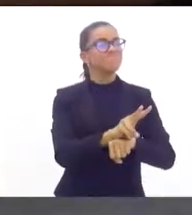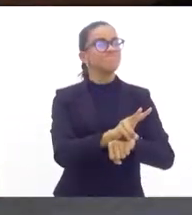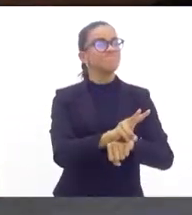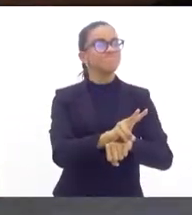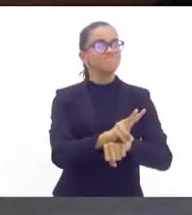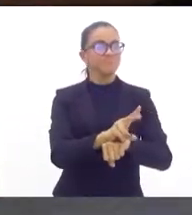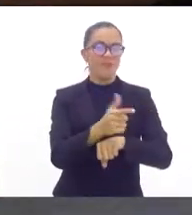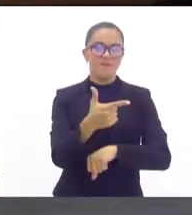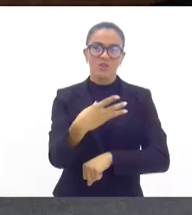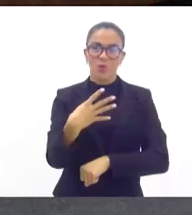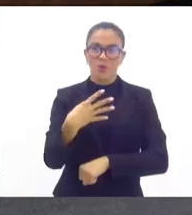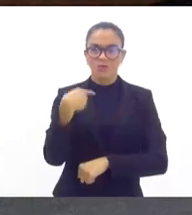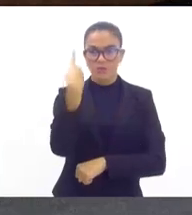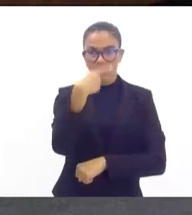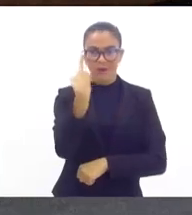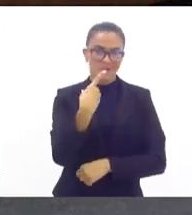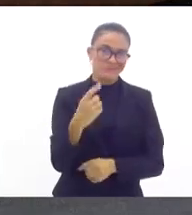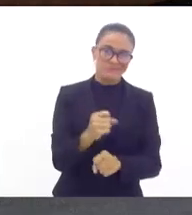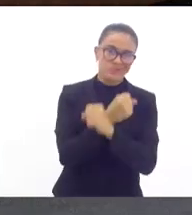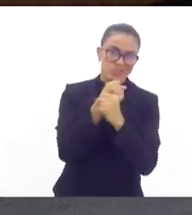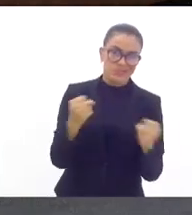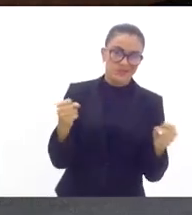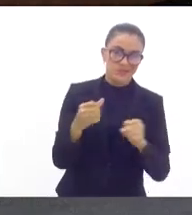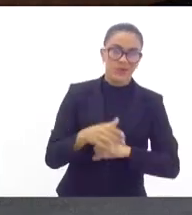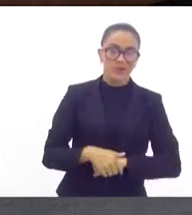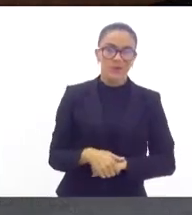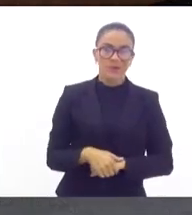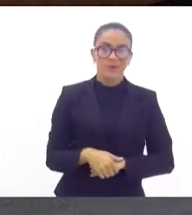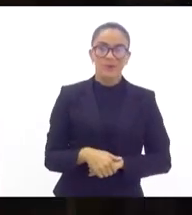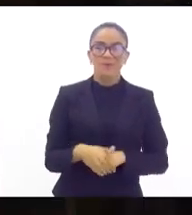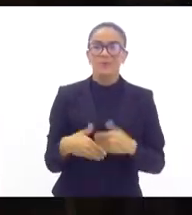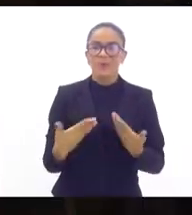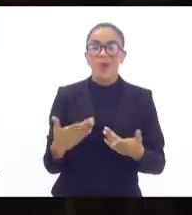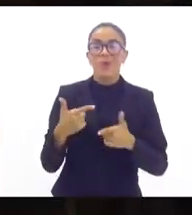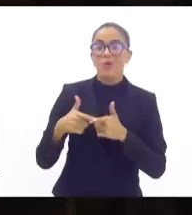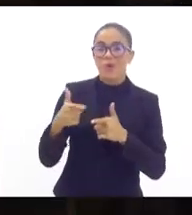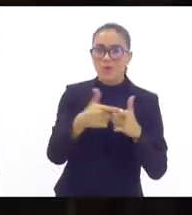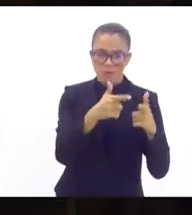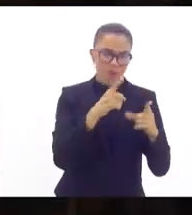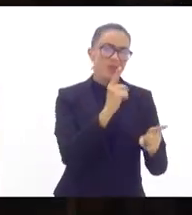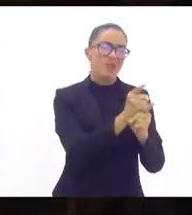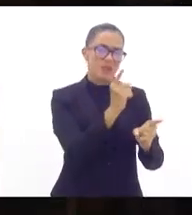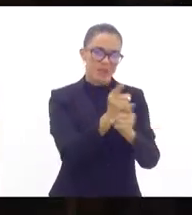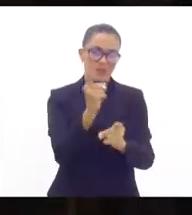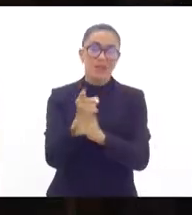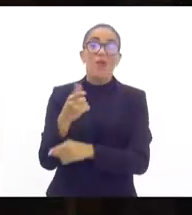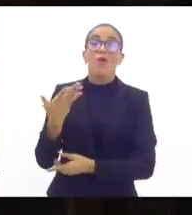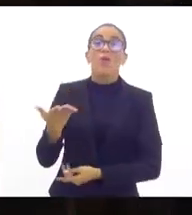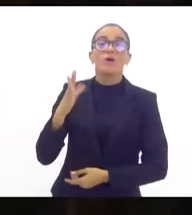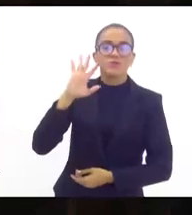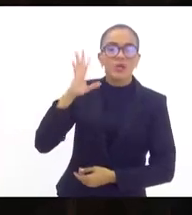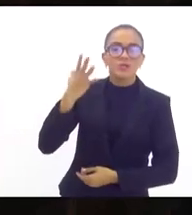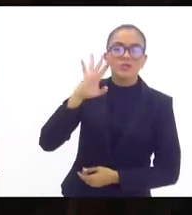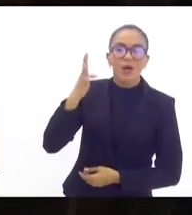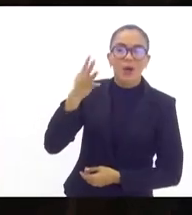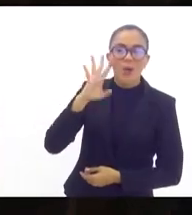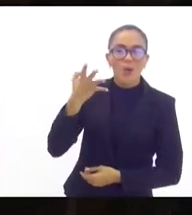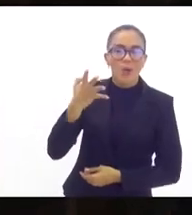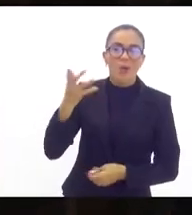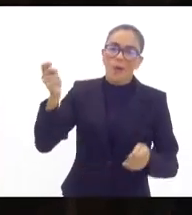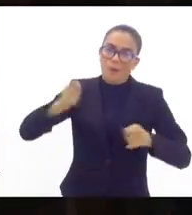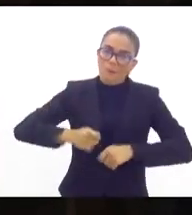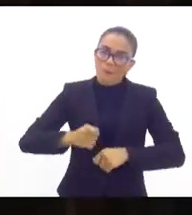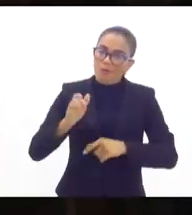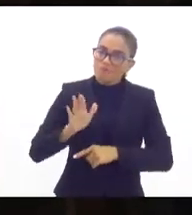não tem como não tem nem efetivo para isso então problema todo mundo sabe que tem eu quero saber quais são as soluções que podem ser